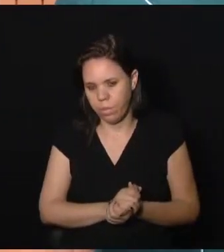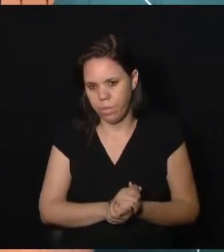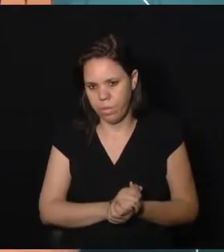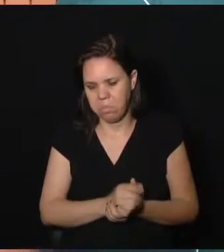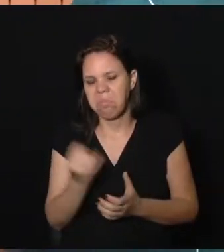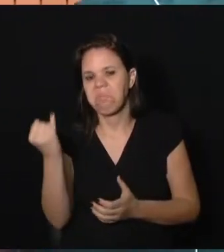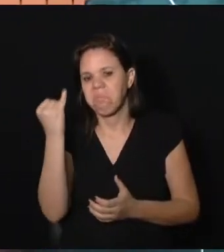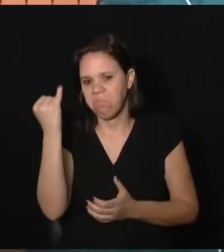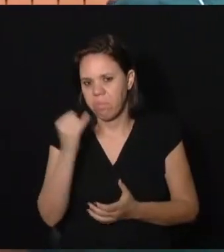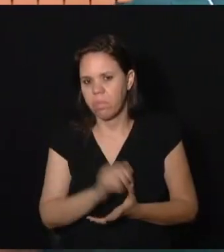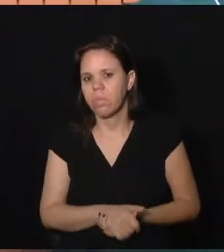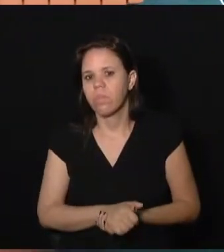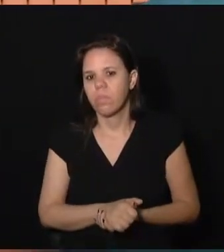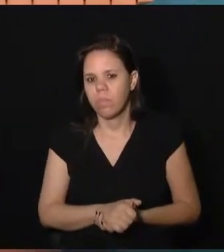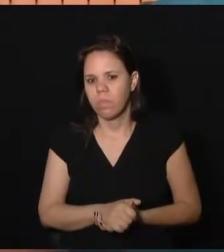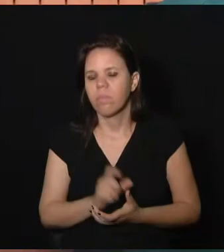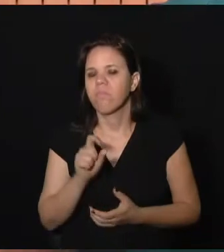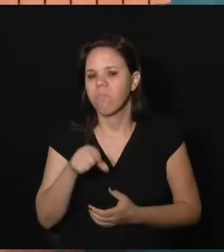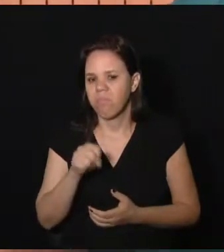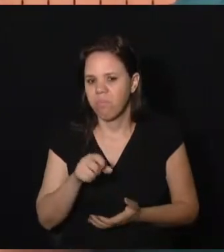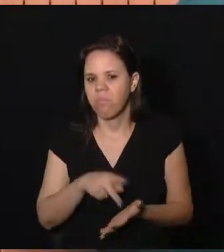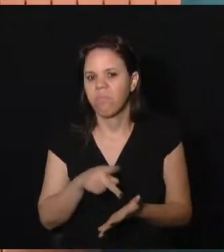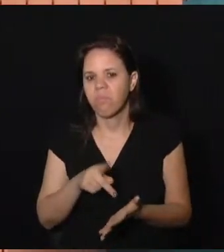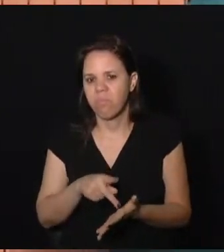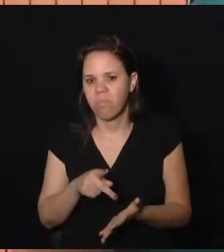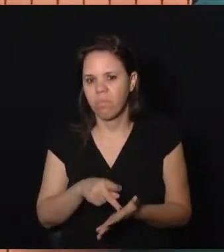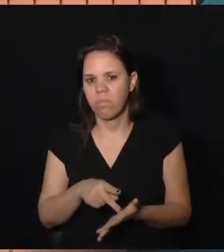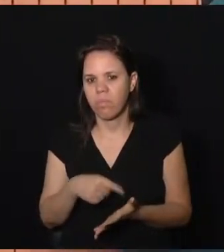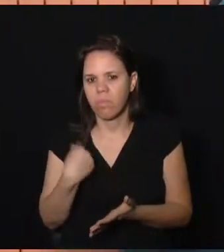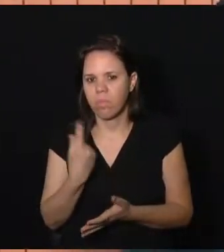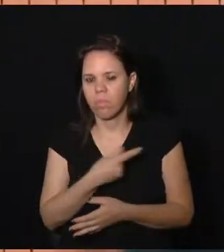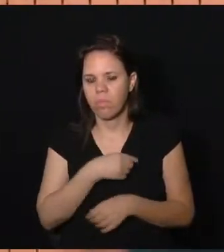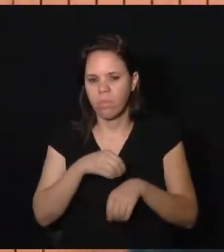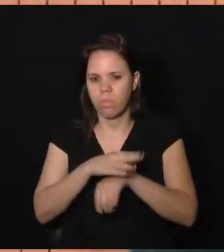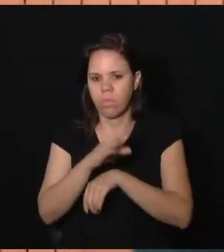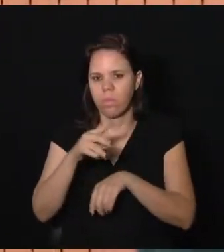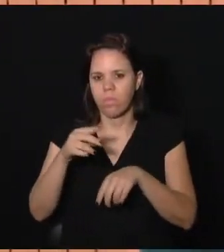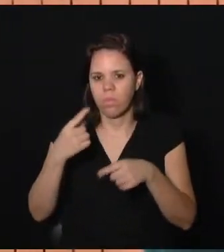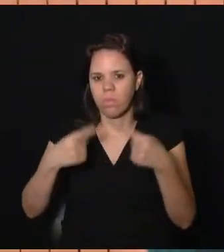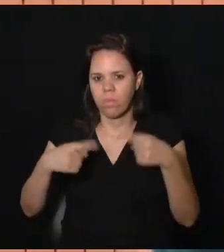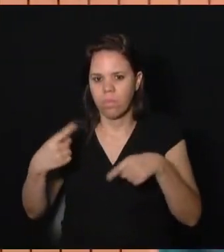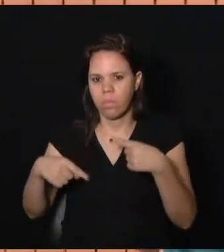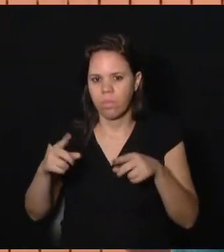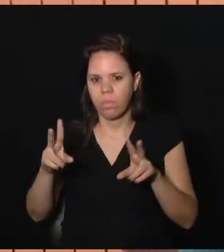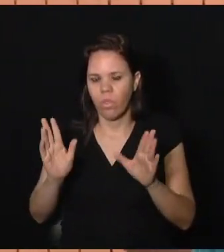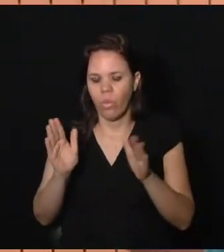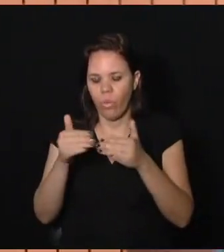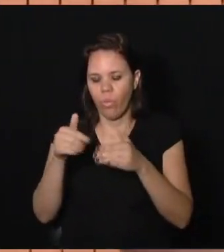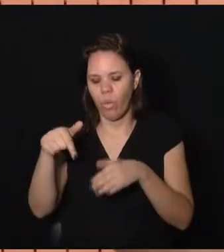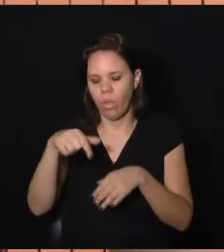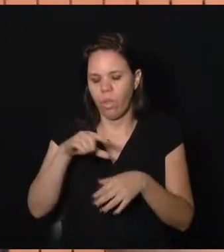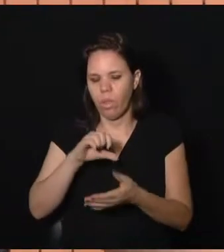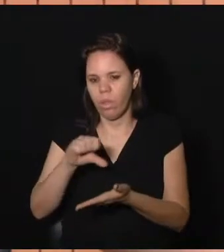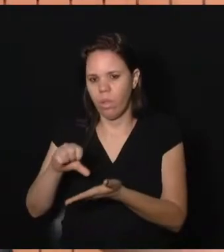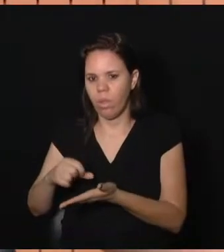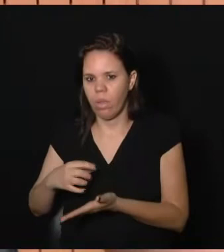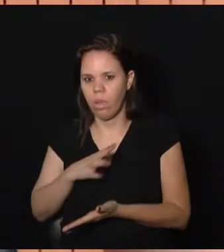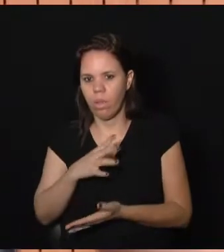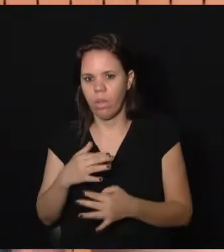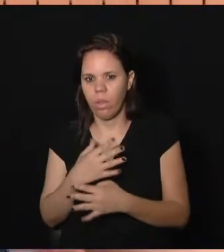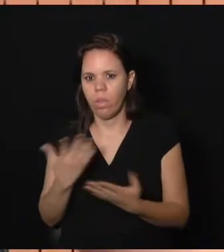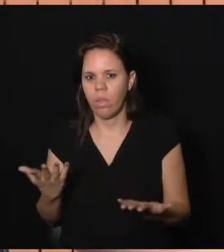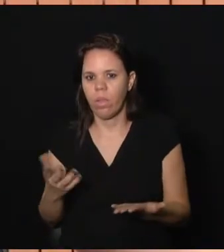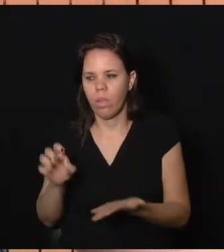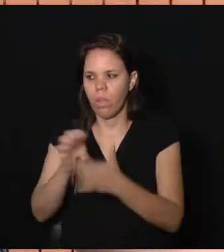muito importantes. Sem dúvida. Eu acho que a gente trouxe para esse debate o foco do município, né? Realmente, o que